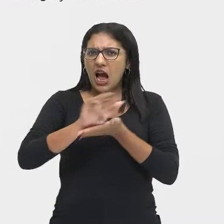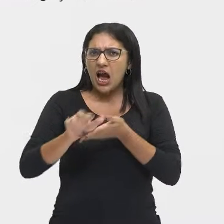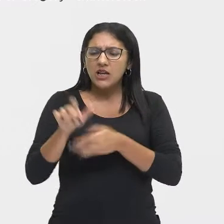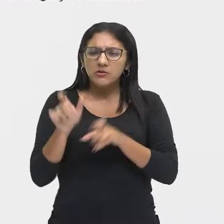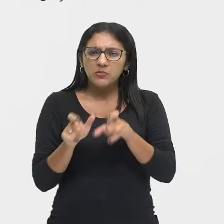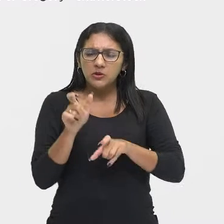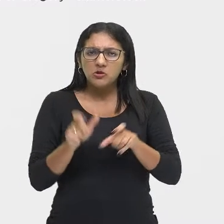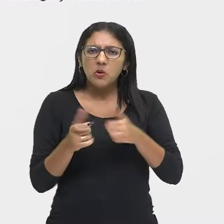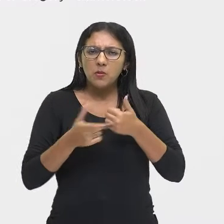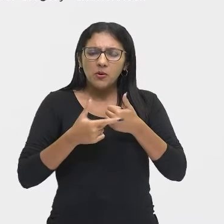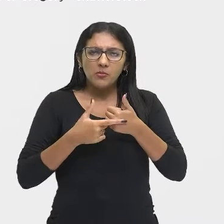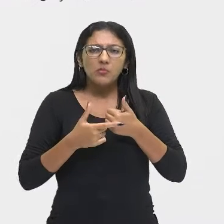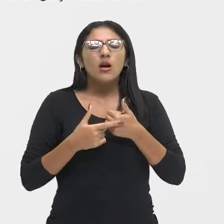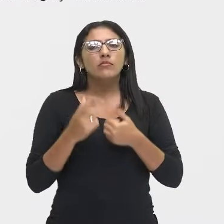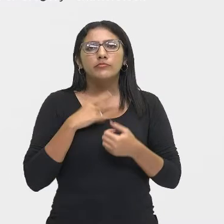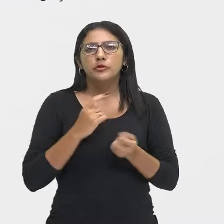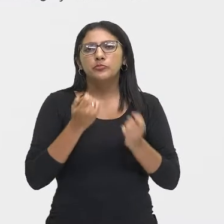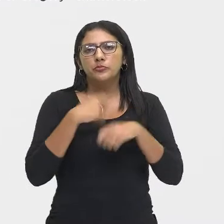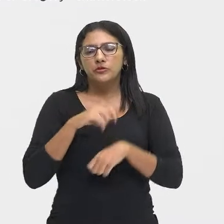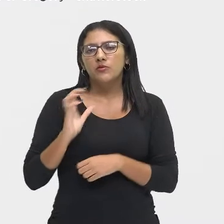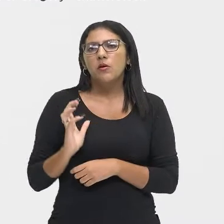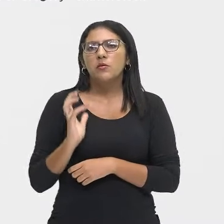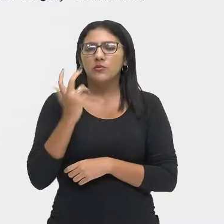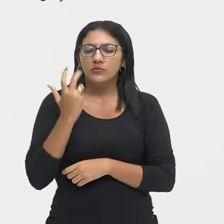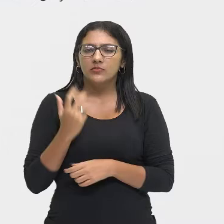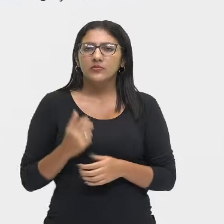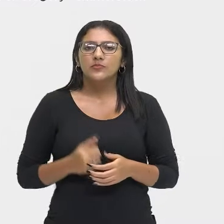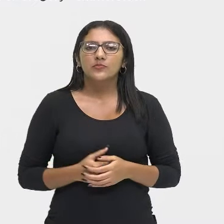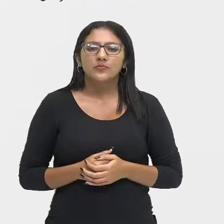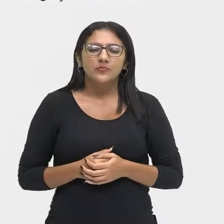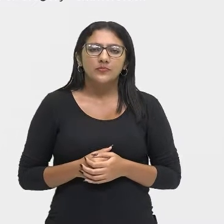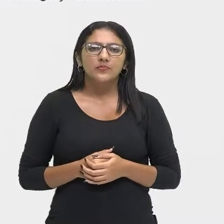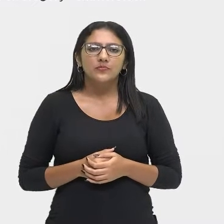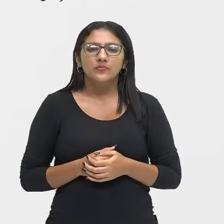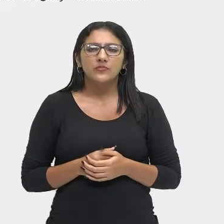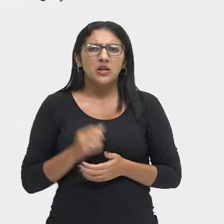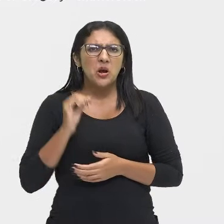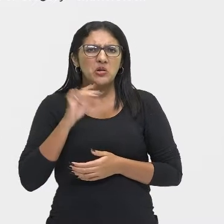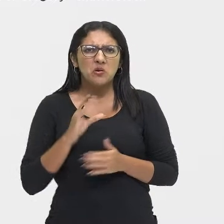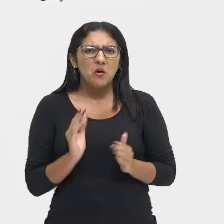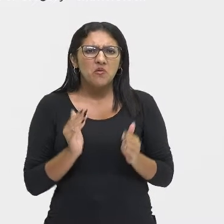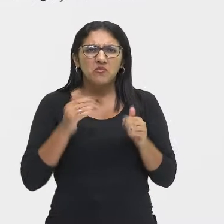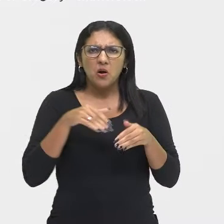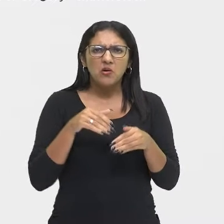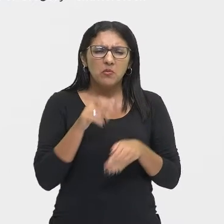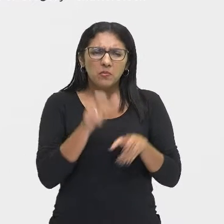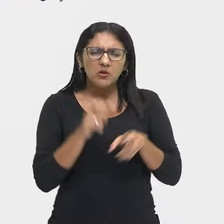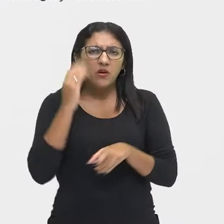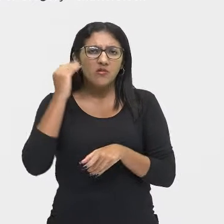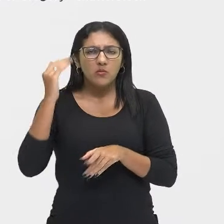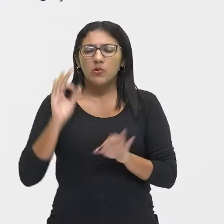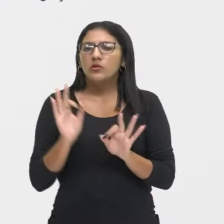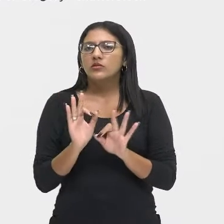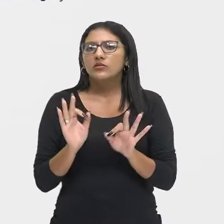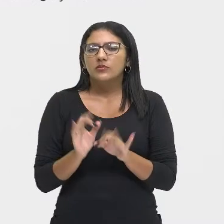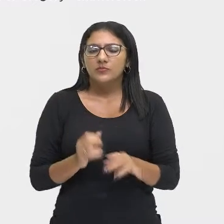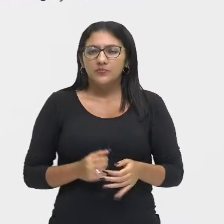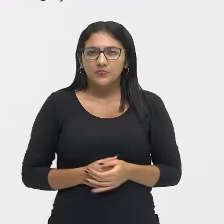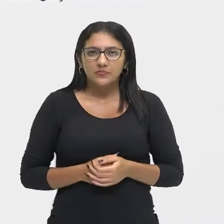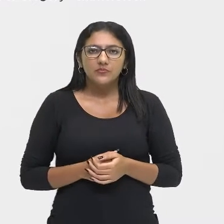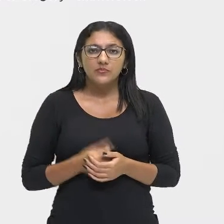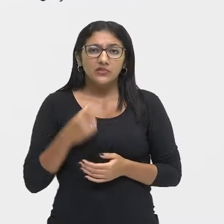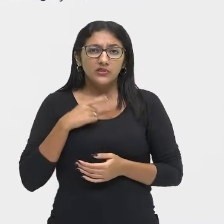sujeitas a esse tipo de atitude ou manifestação. Não necessariamente artistas. Então, além de